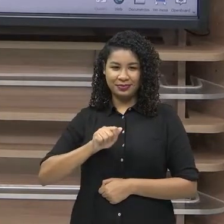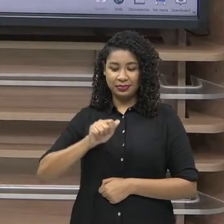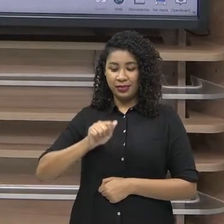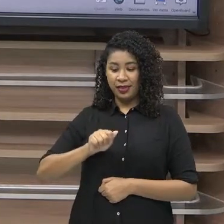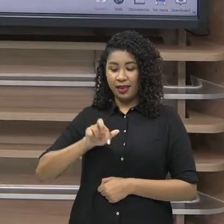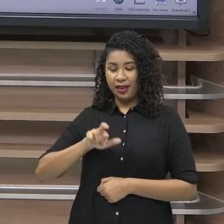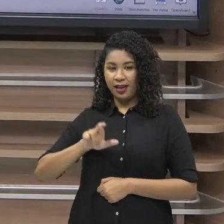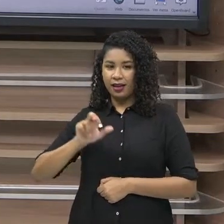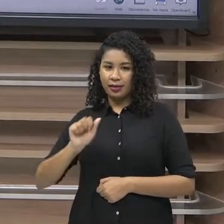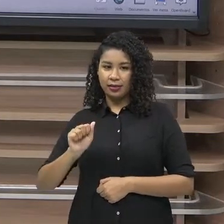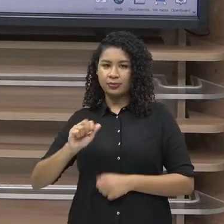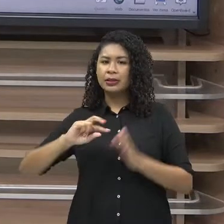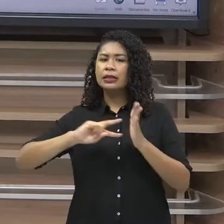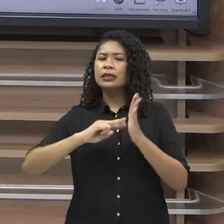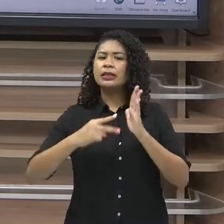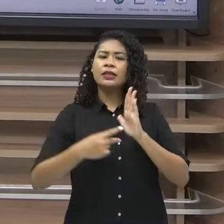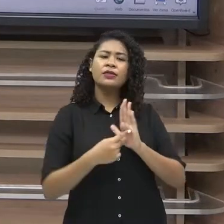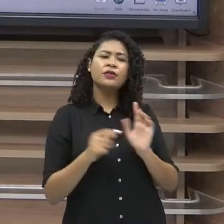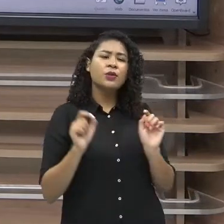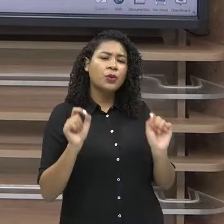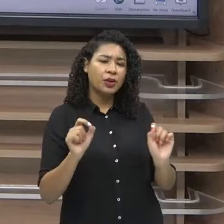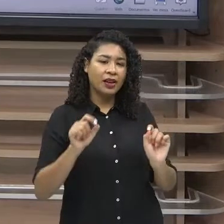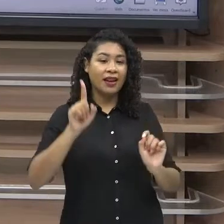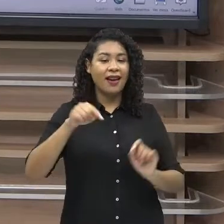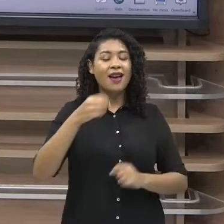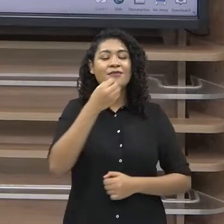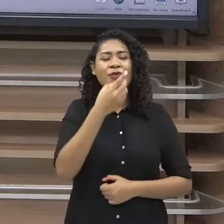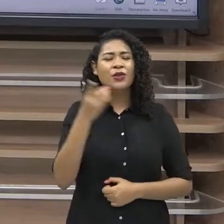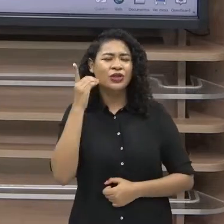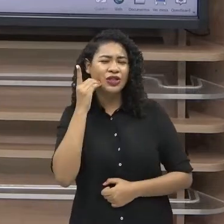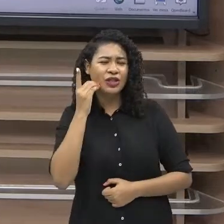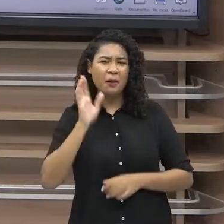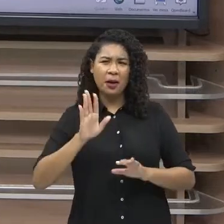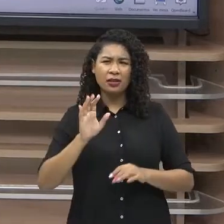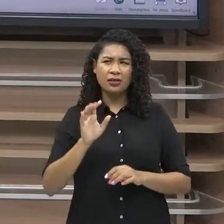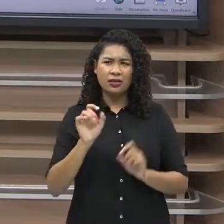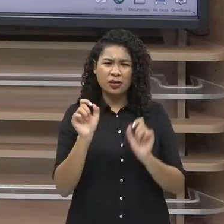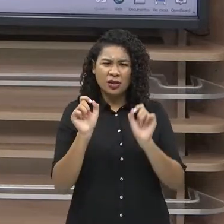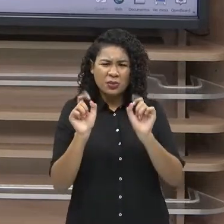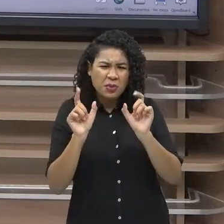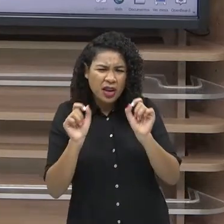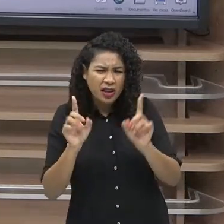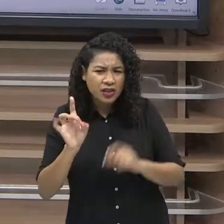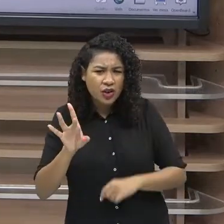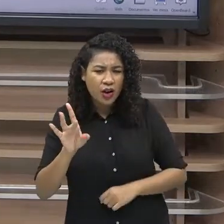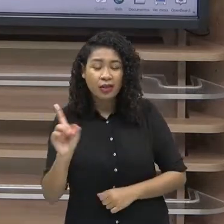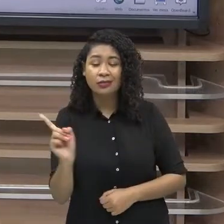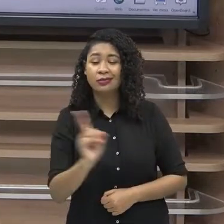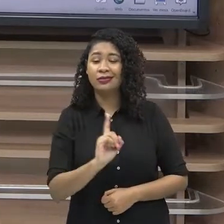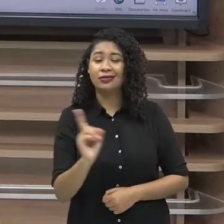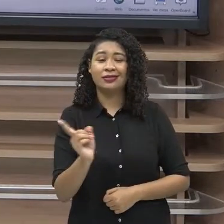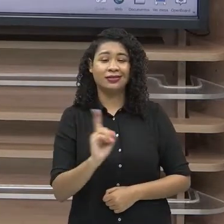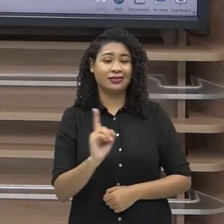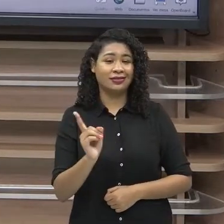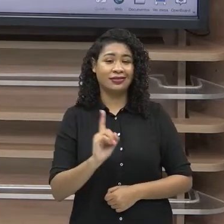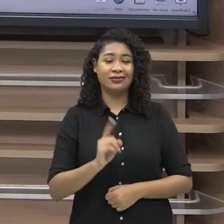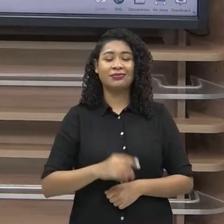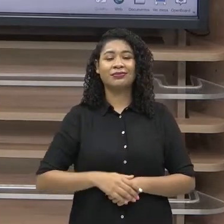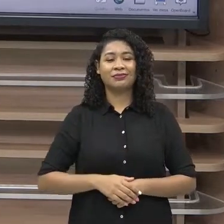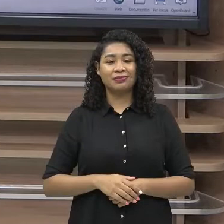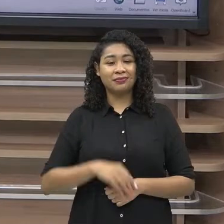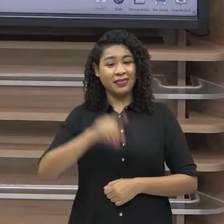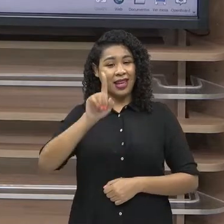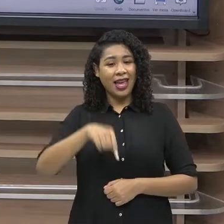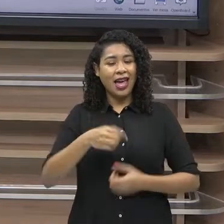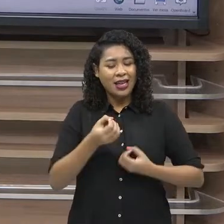significa bom dia, só que é um bom dia que pode ser de manhã, tarde, noite. Você está desejando para o outro que ele se sinta